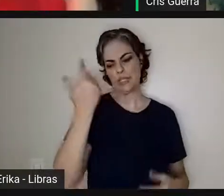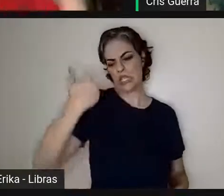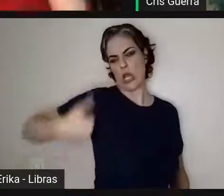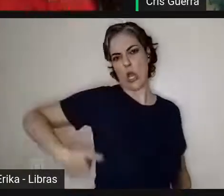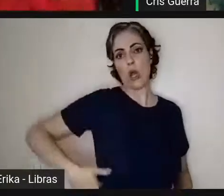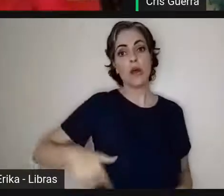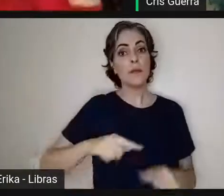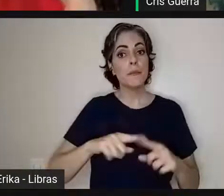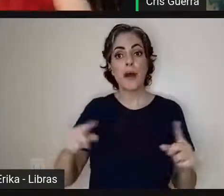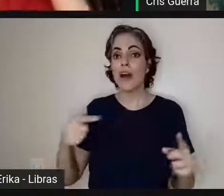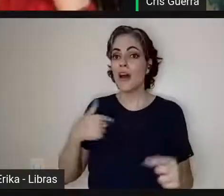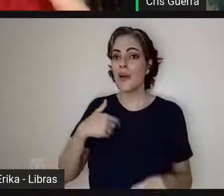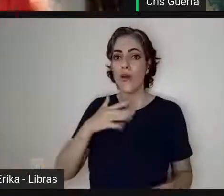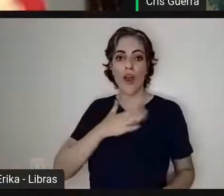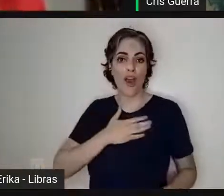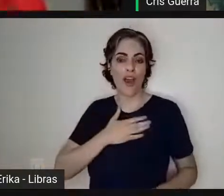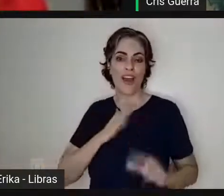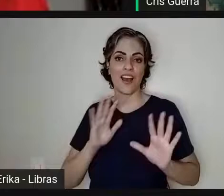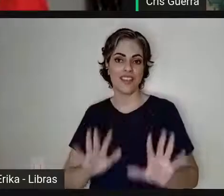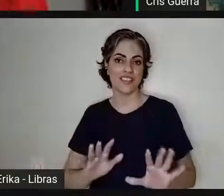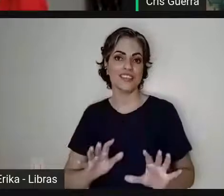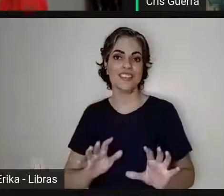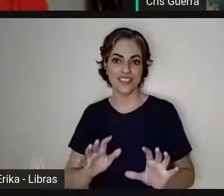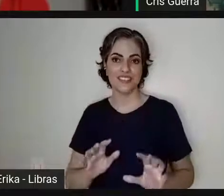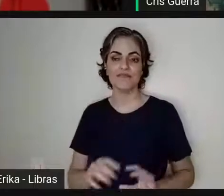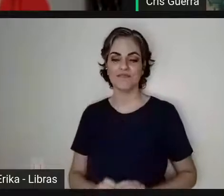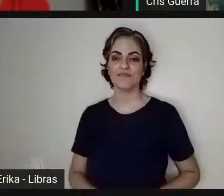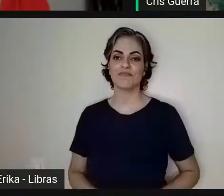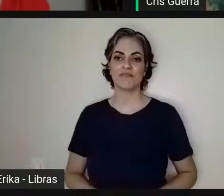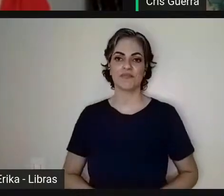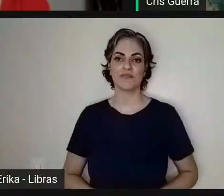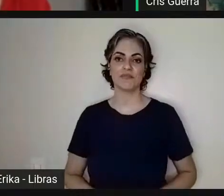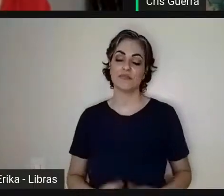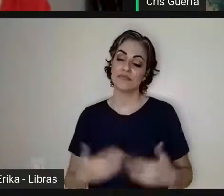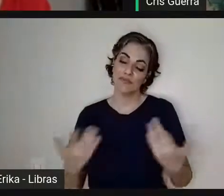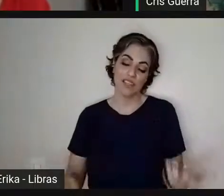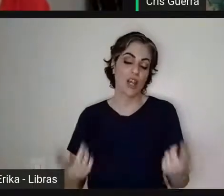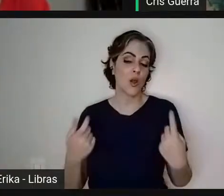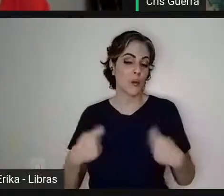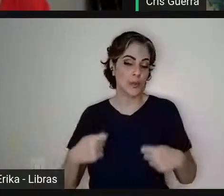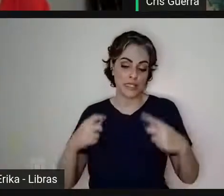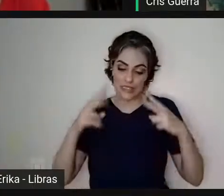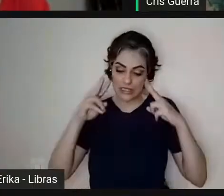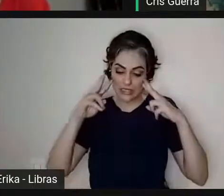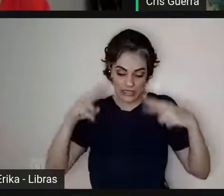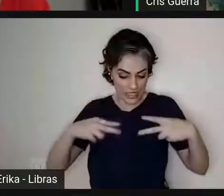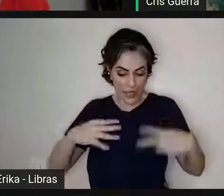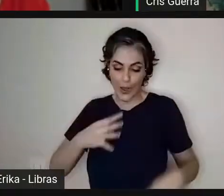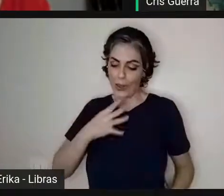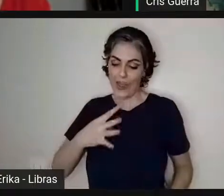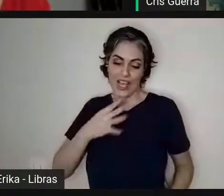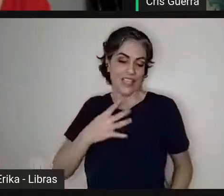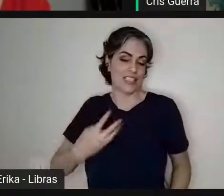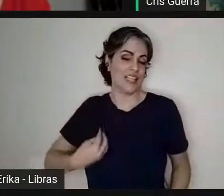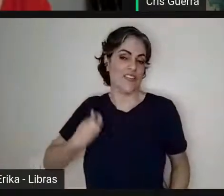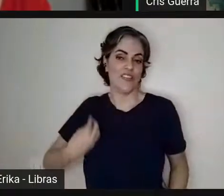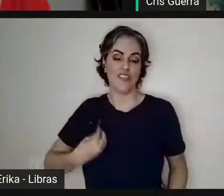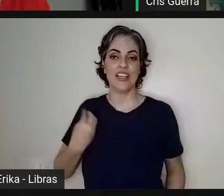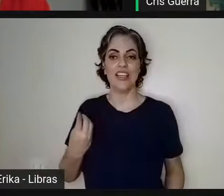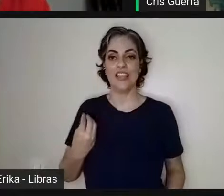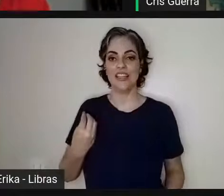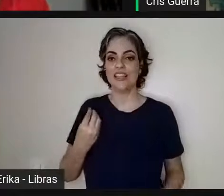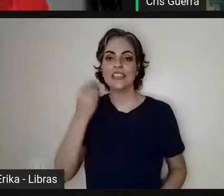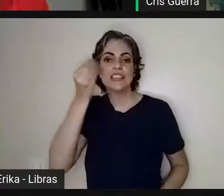cabelo bagunçado, né? Então, eu acho que é aquela coisa de você se conhecer e explorar